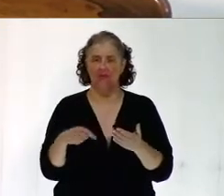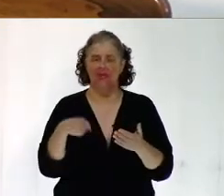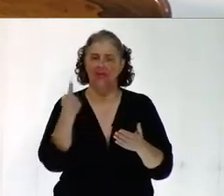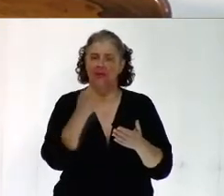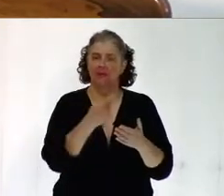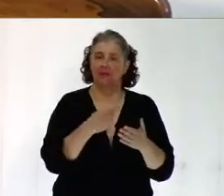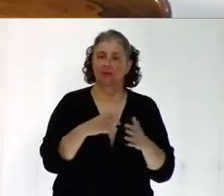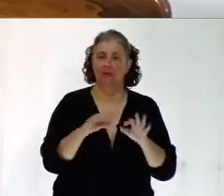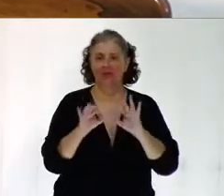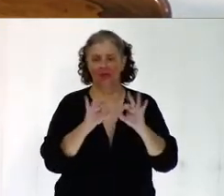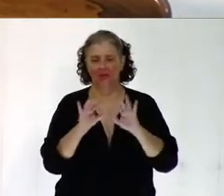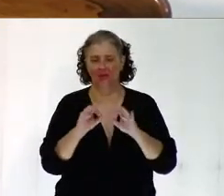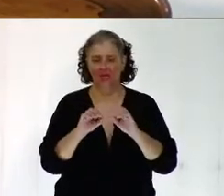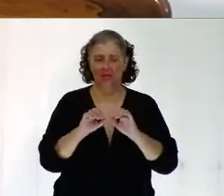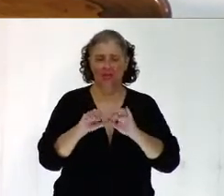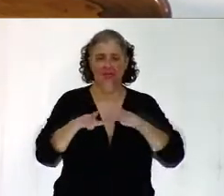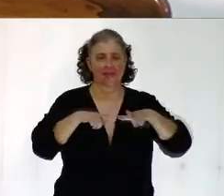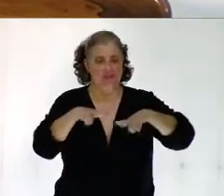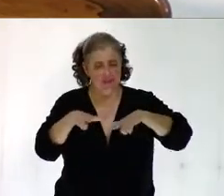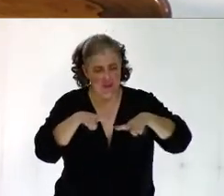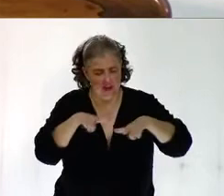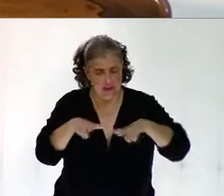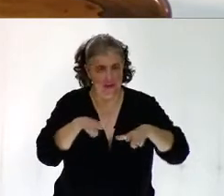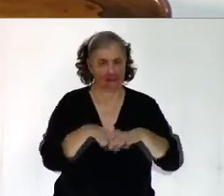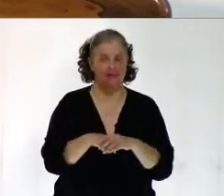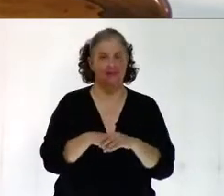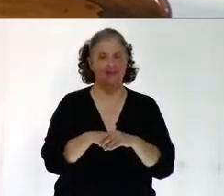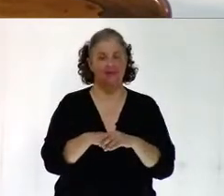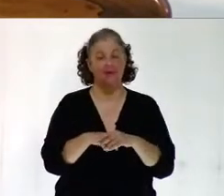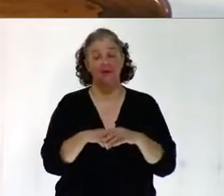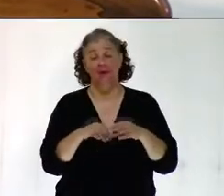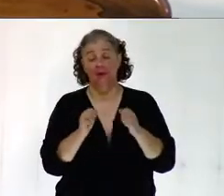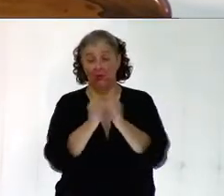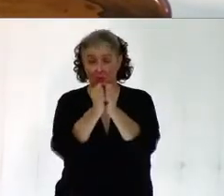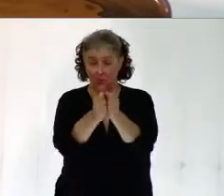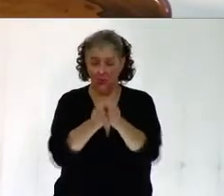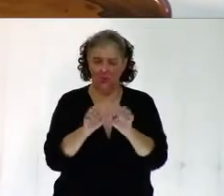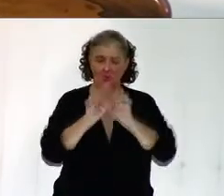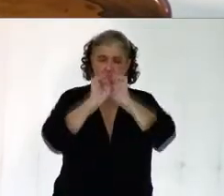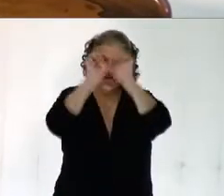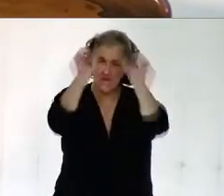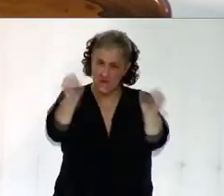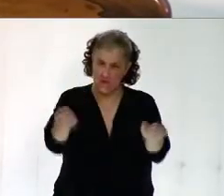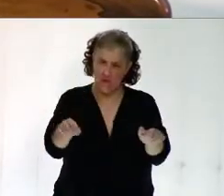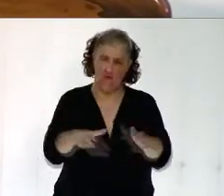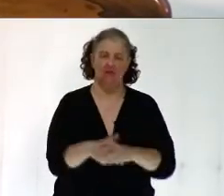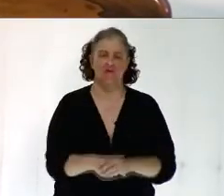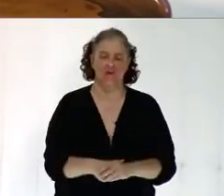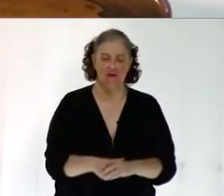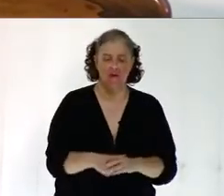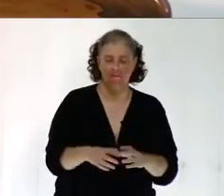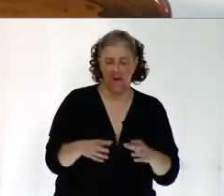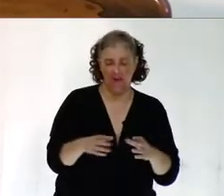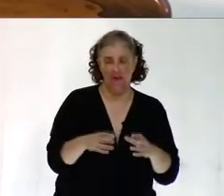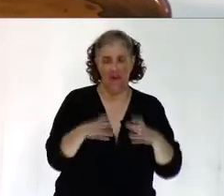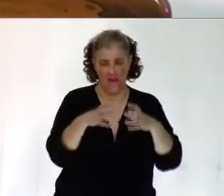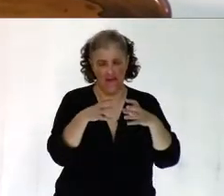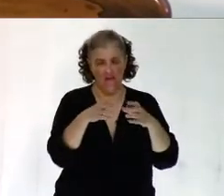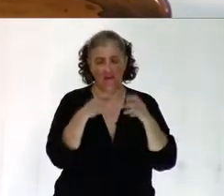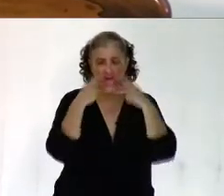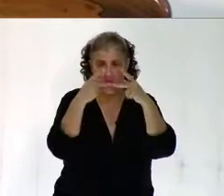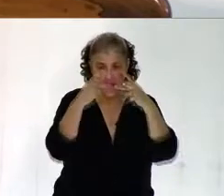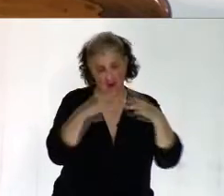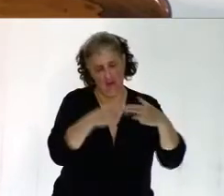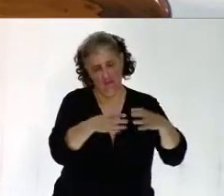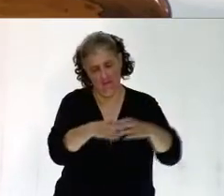os evangelhos sinóticos com os evangelhos como um todo mas especialmente com os sinóticos nós percebemos que